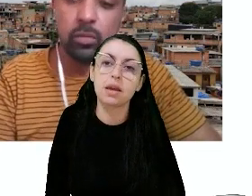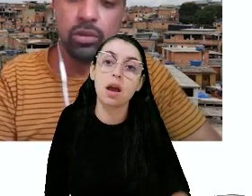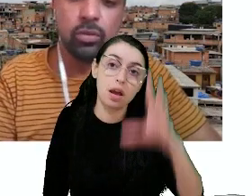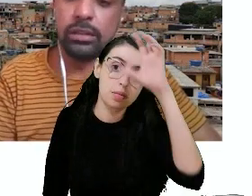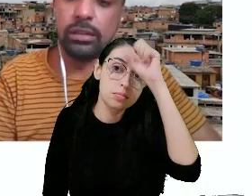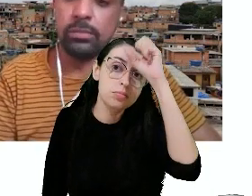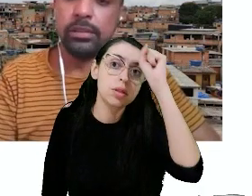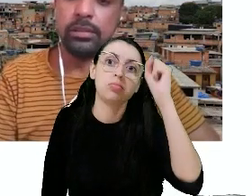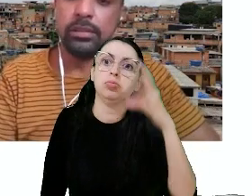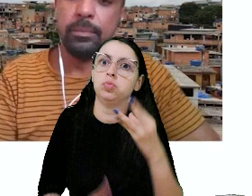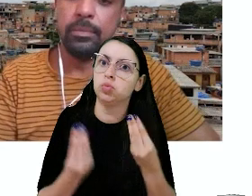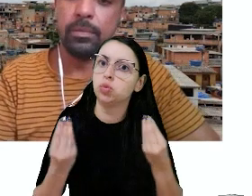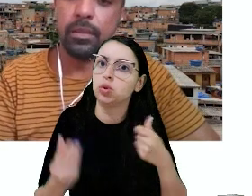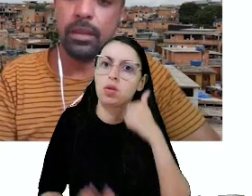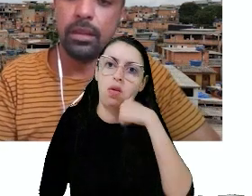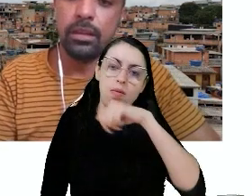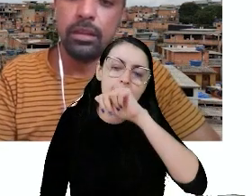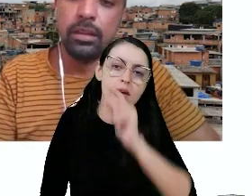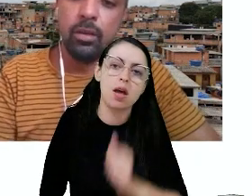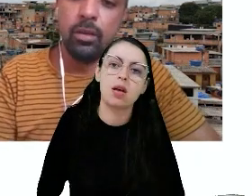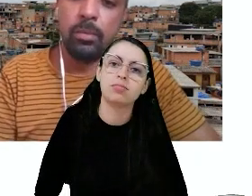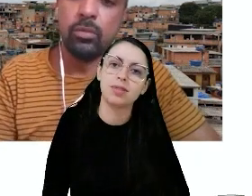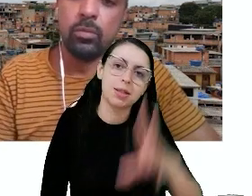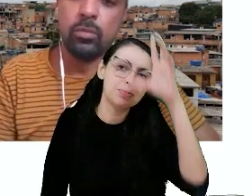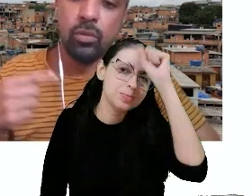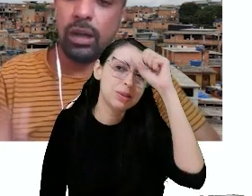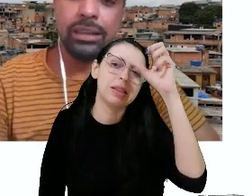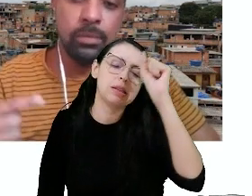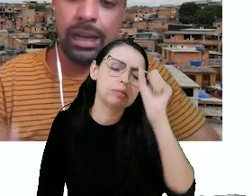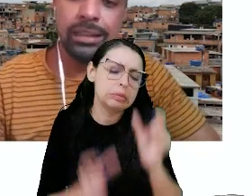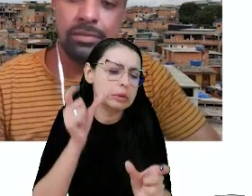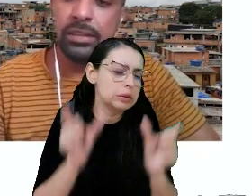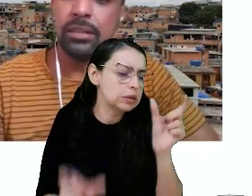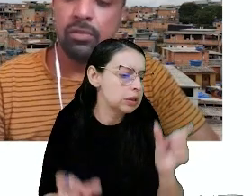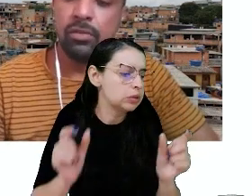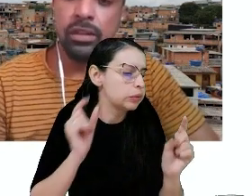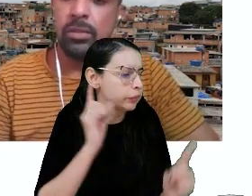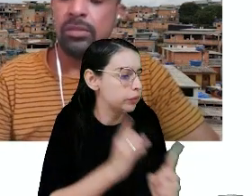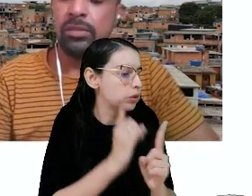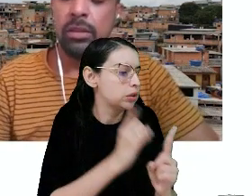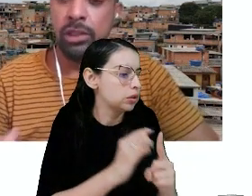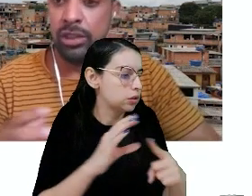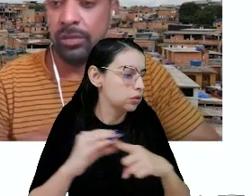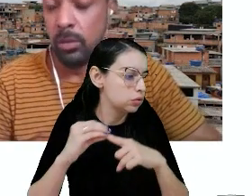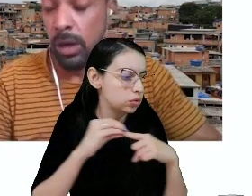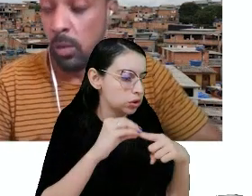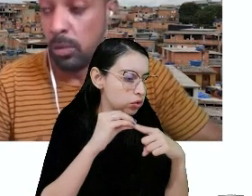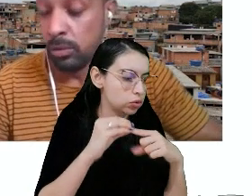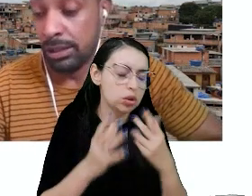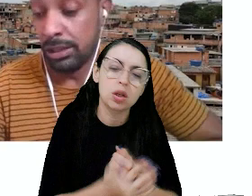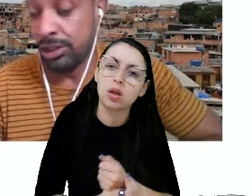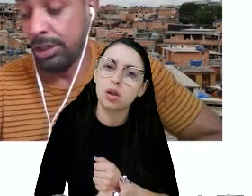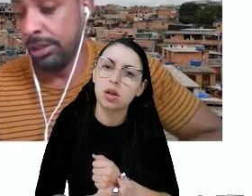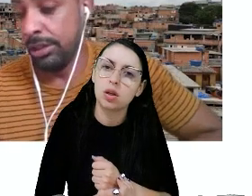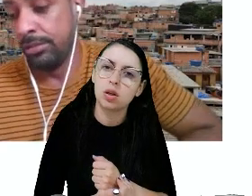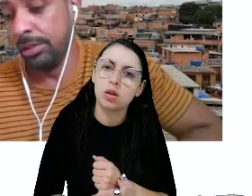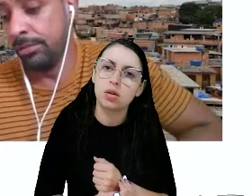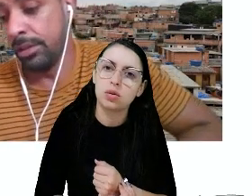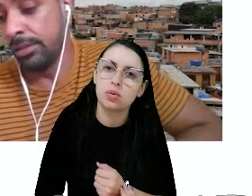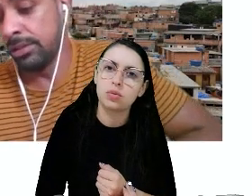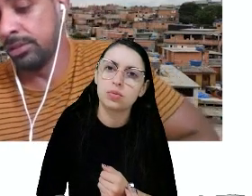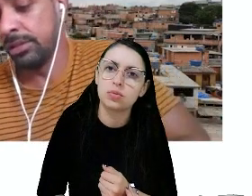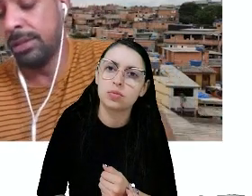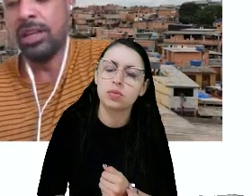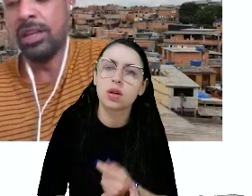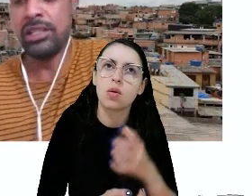E eu aprendo muito com essas mães. Eu aprendo muito. Cada visita que eu faço numa favela, eu já tive a oportunidade de